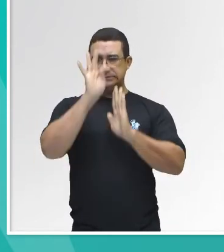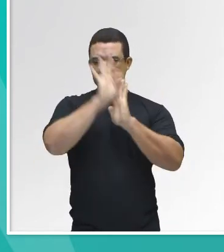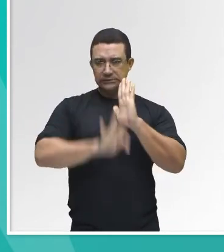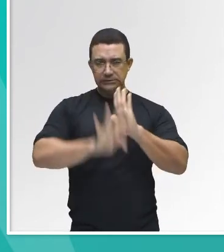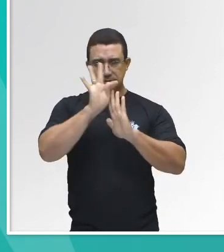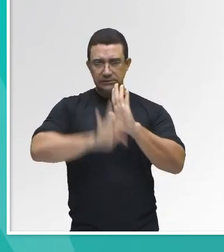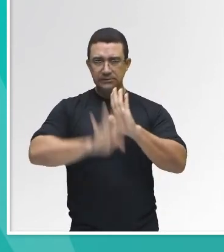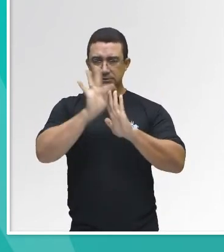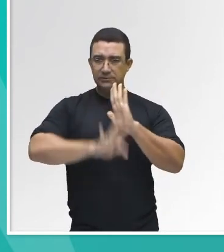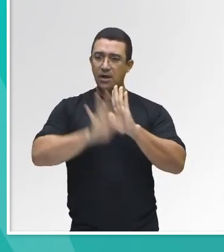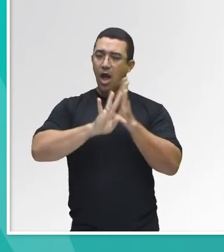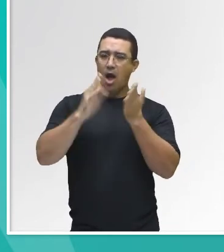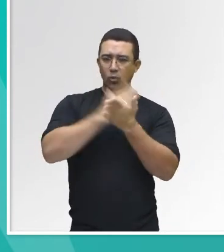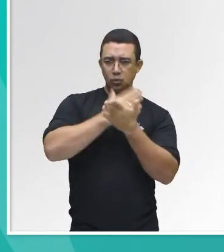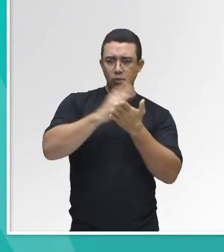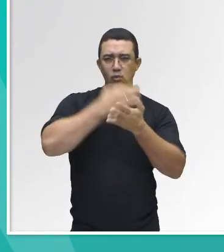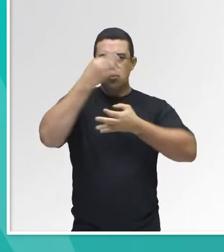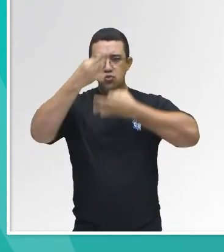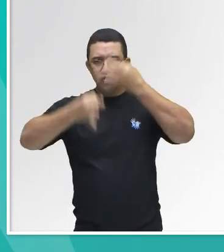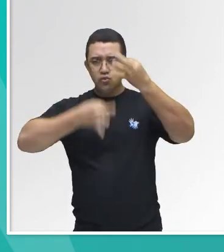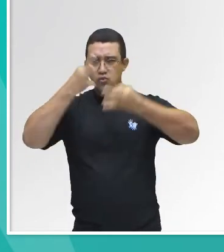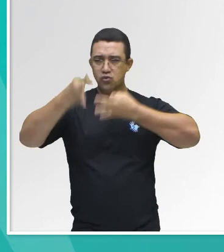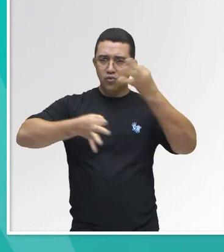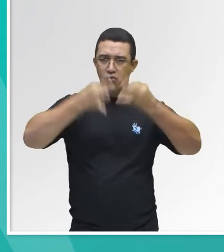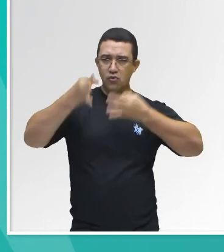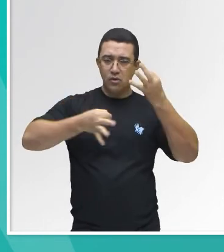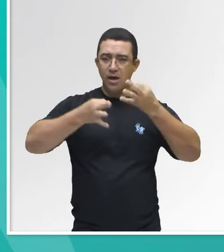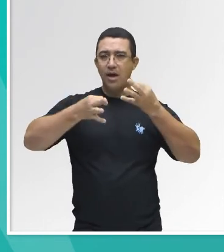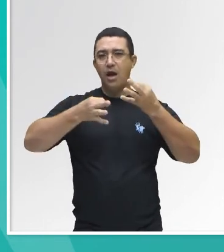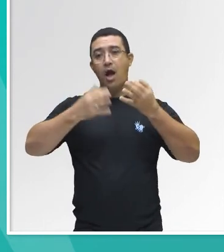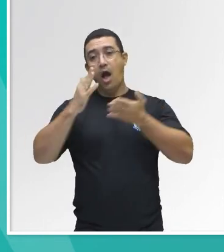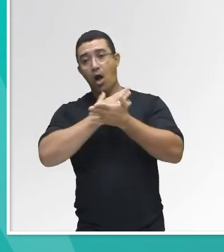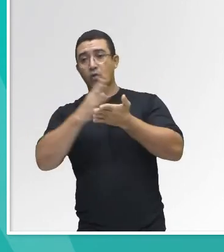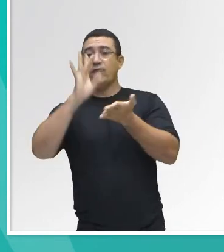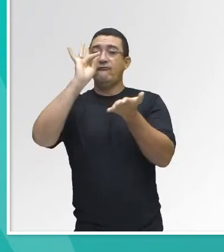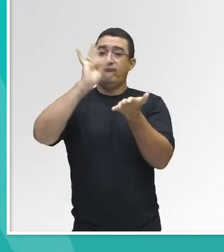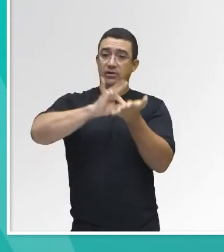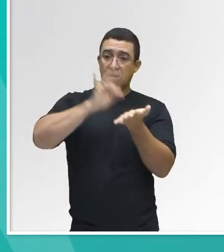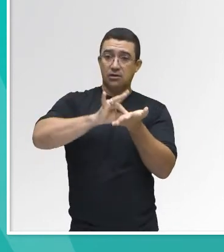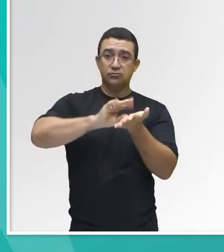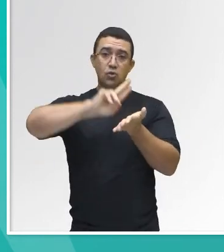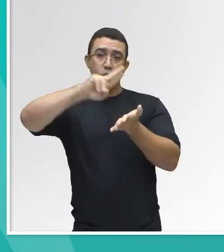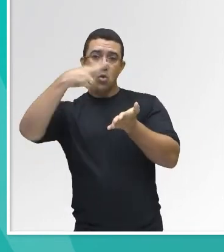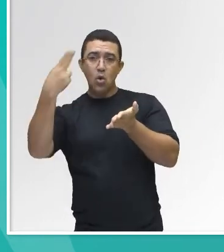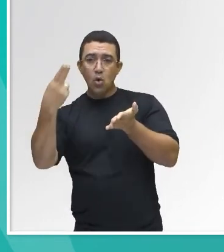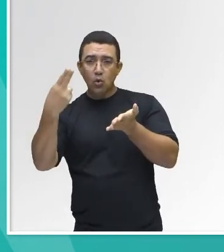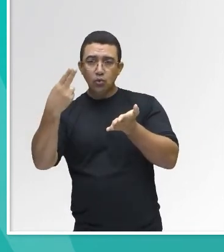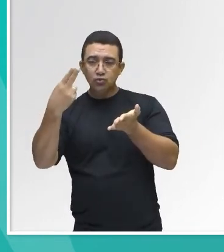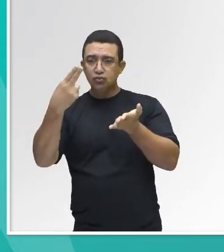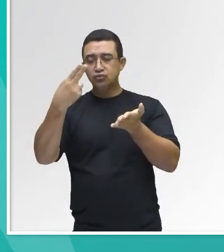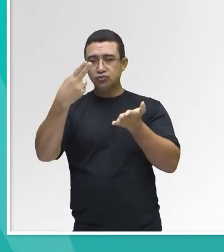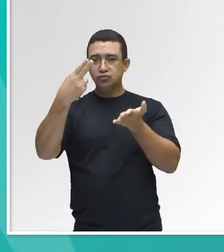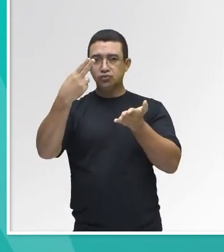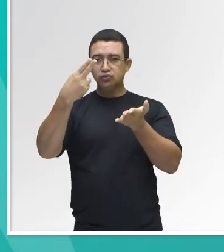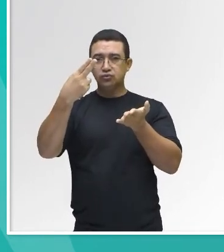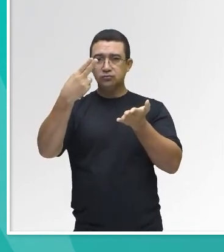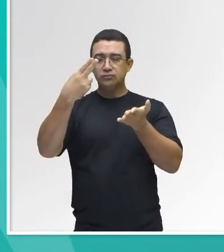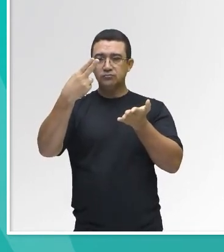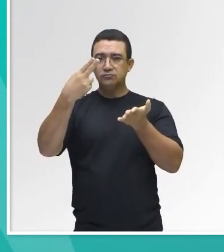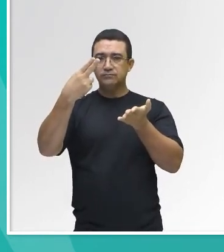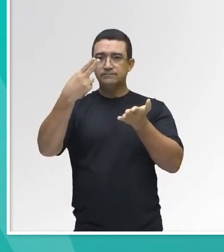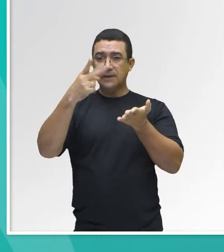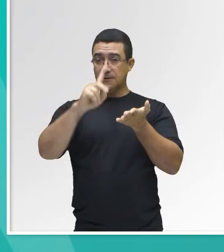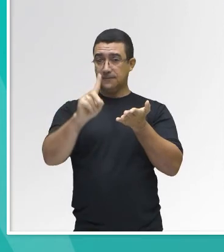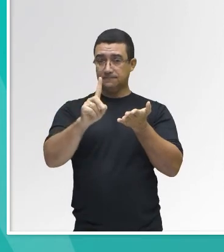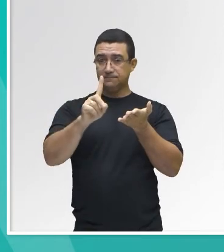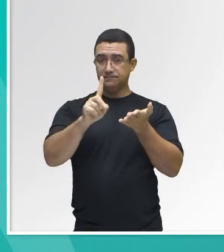Textos. Alguns argumentos são tomados como verdade, outros são realmente verdadeiros, né? E aqui